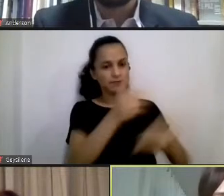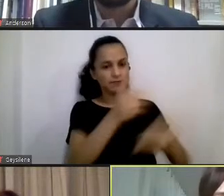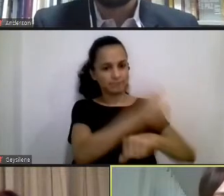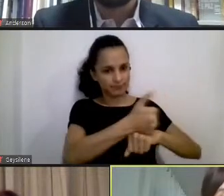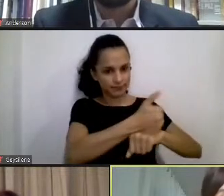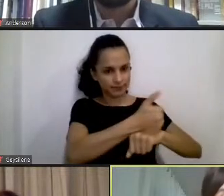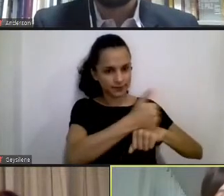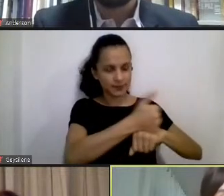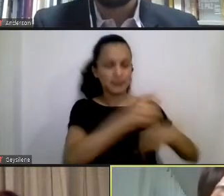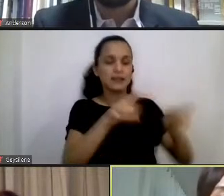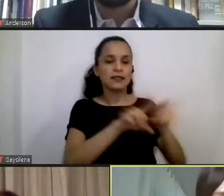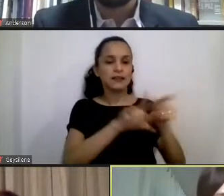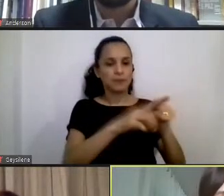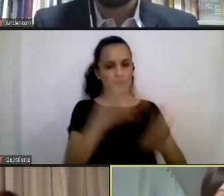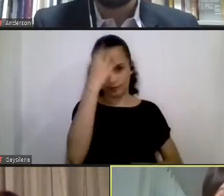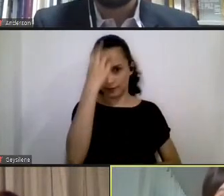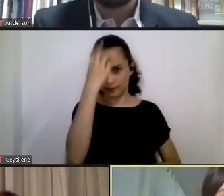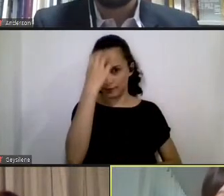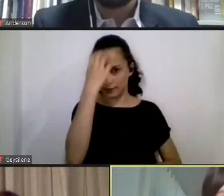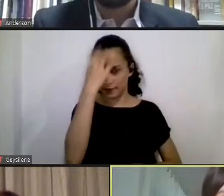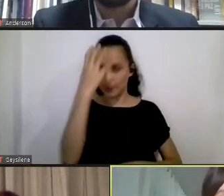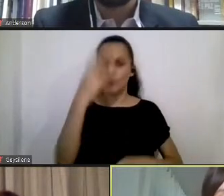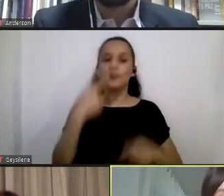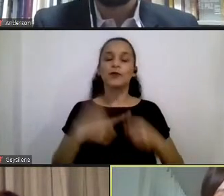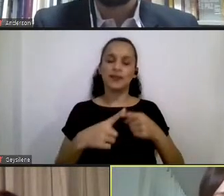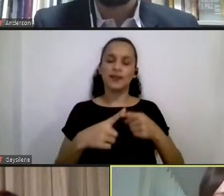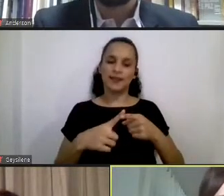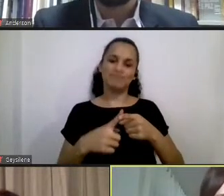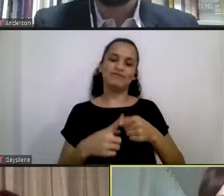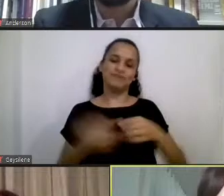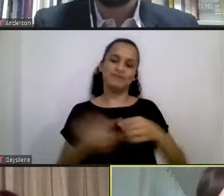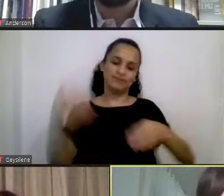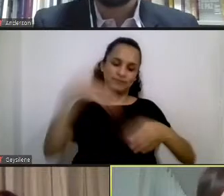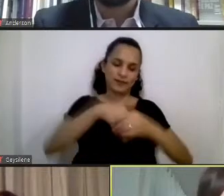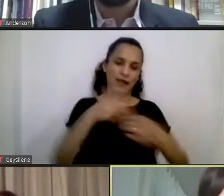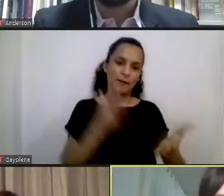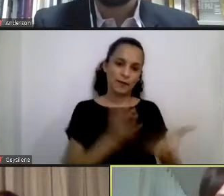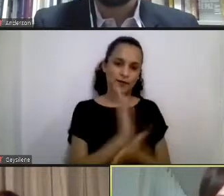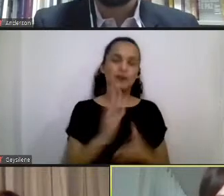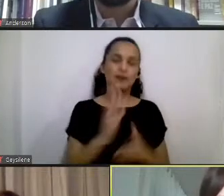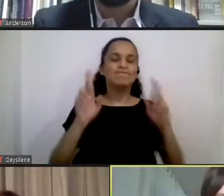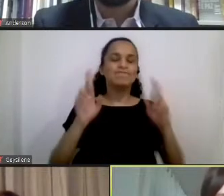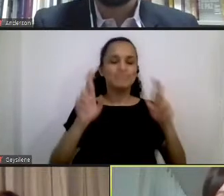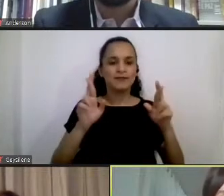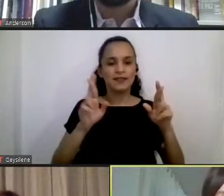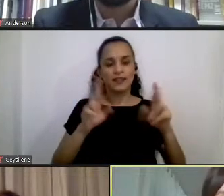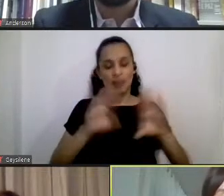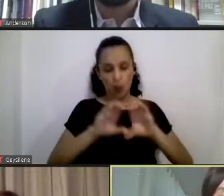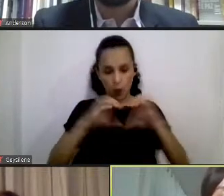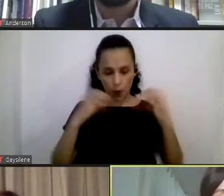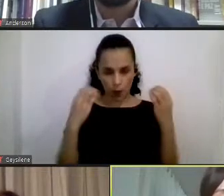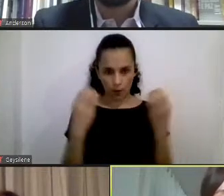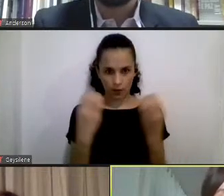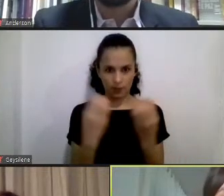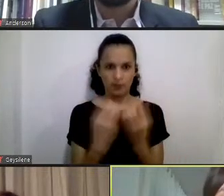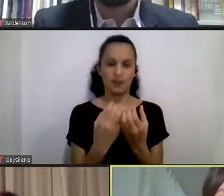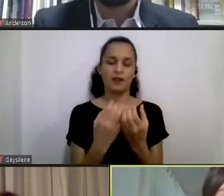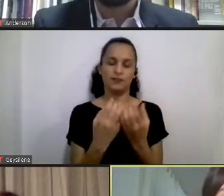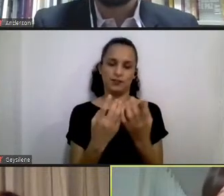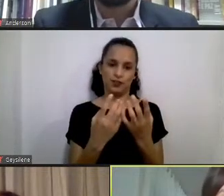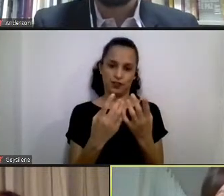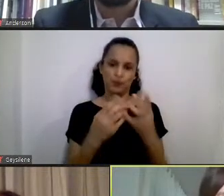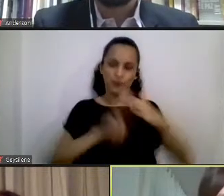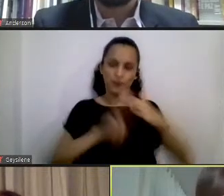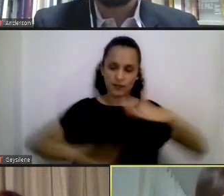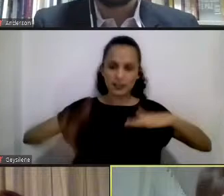Henrique Uelva por sua reeleição. Desejamos que a comunidade universitária continue a se inspirar nos